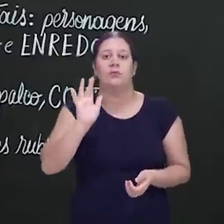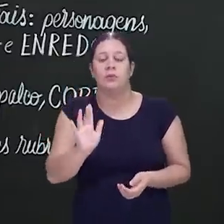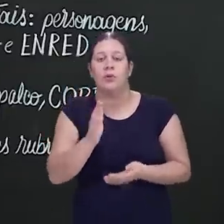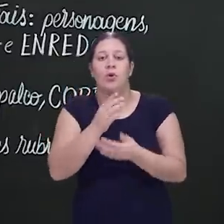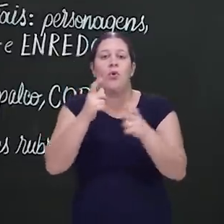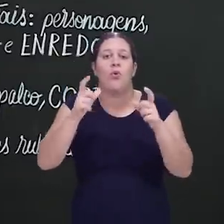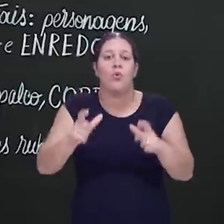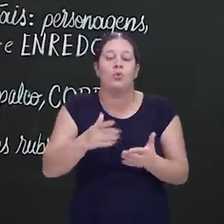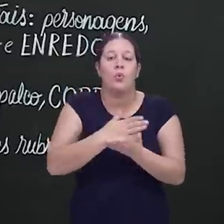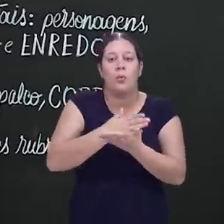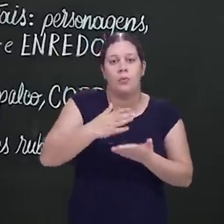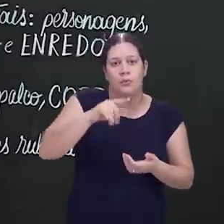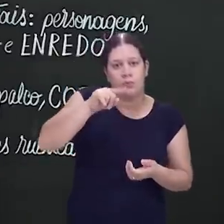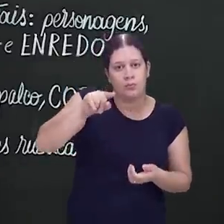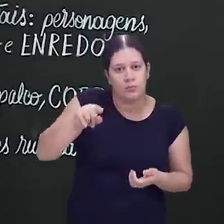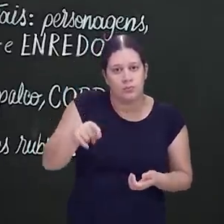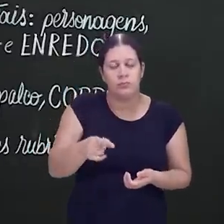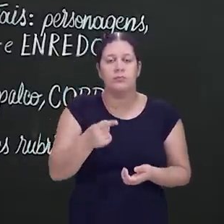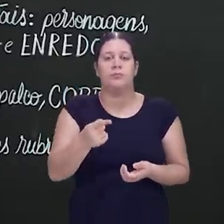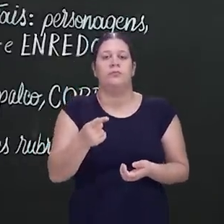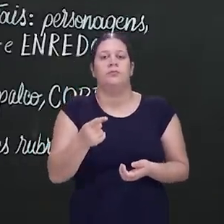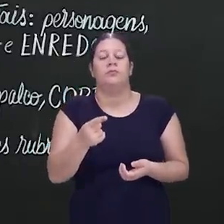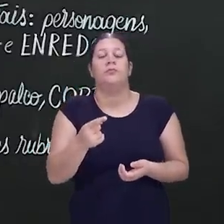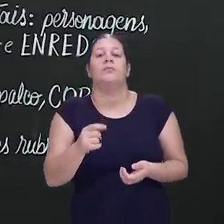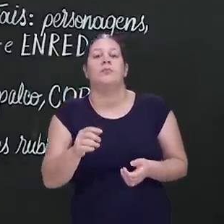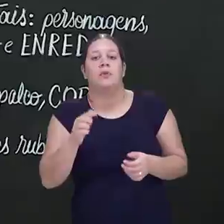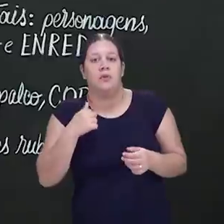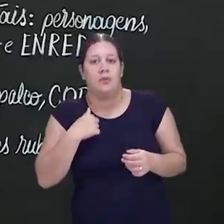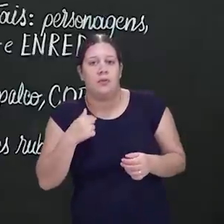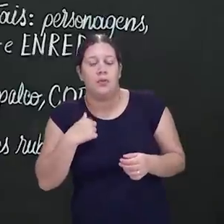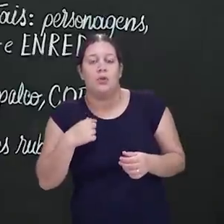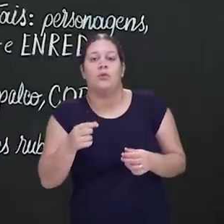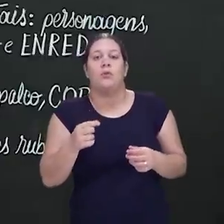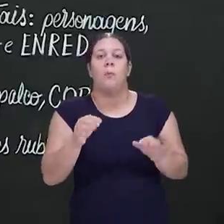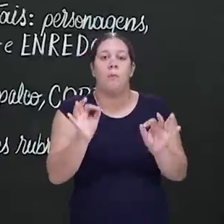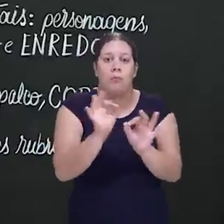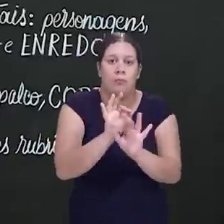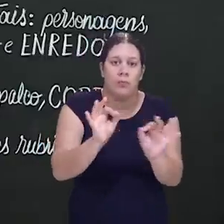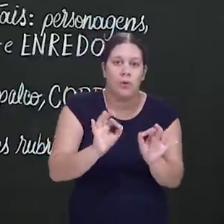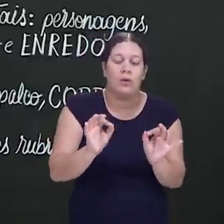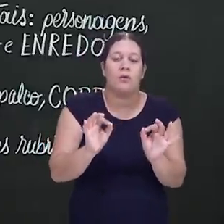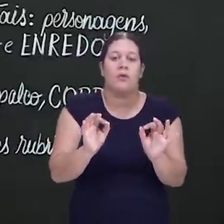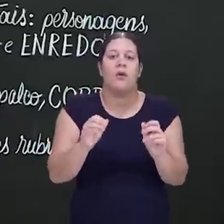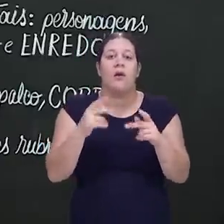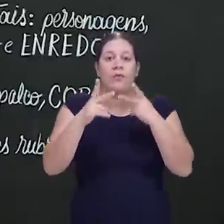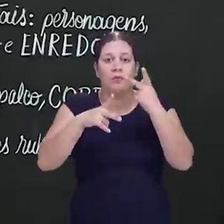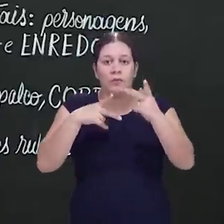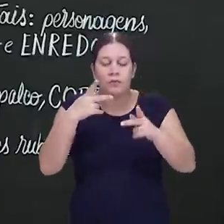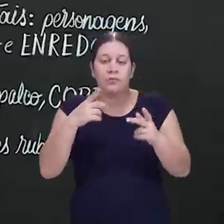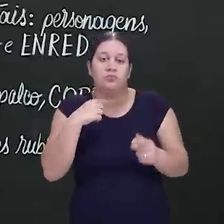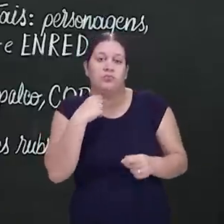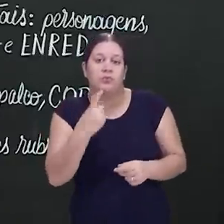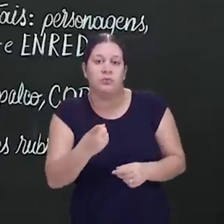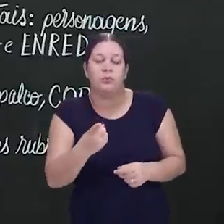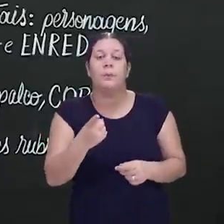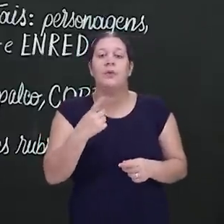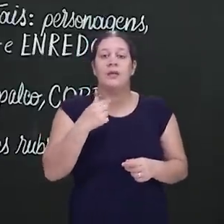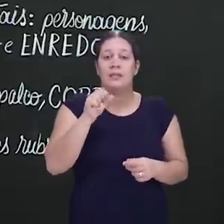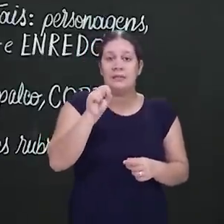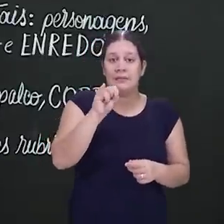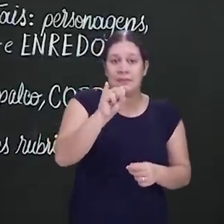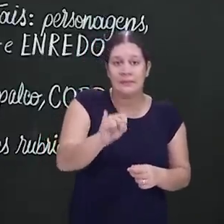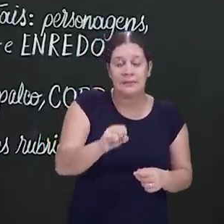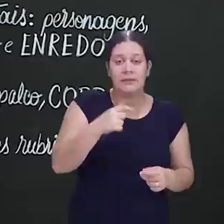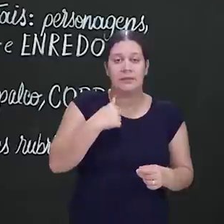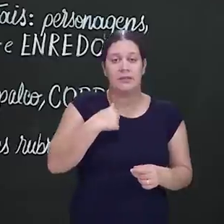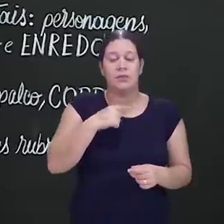onde começar, vírgula, e hesito, ou seja, ele interrompe a fala, ele está em dúvida se ele continua ou não. Então, se eu não tivesse a indicação